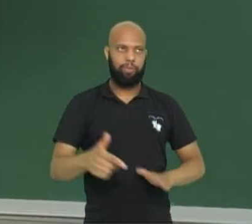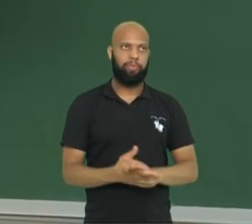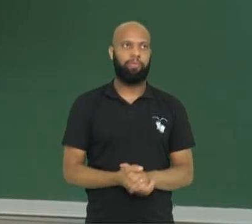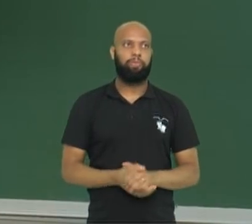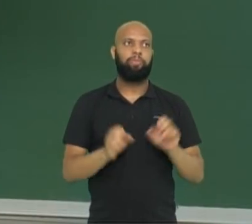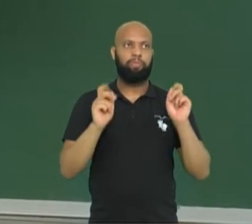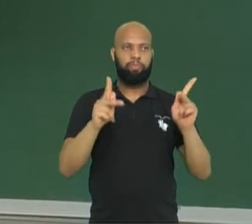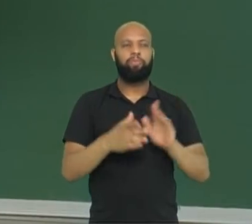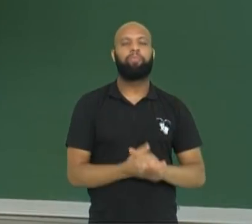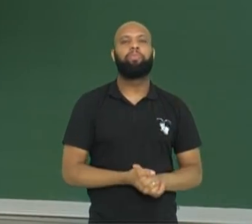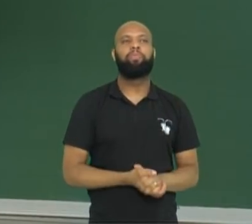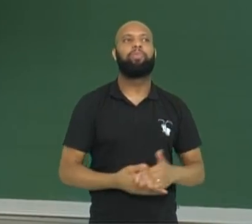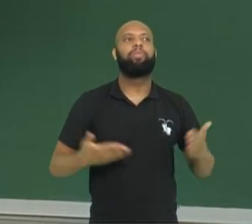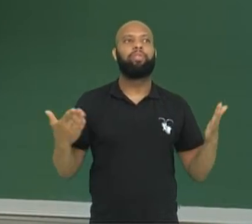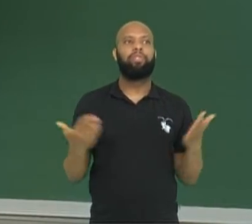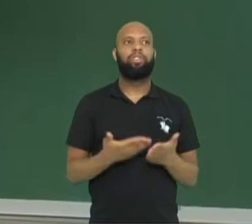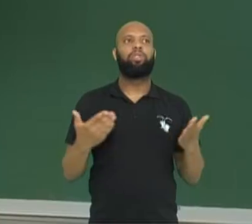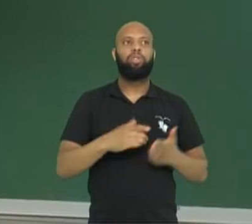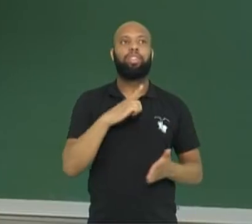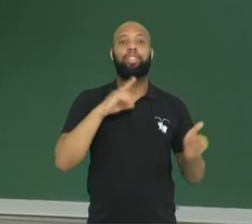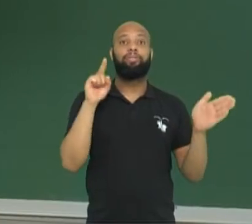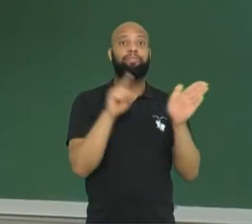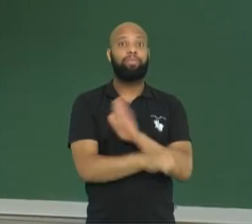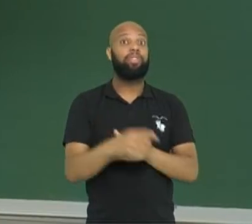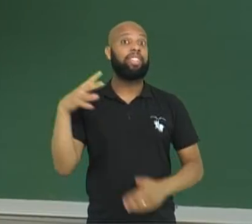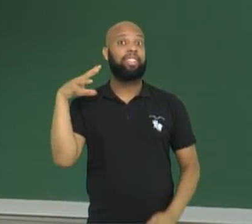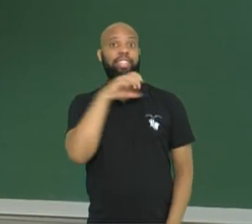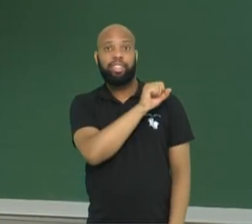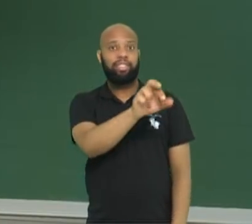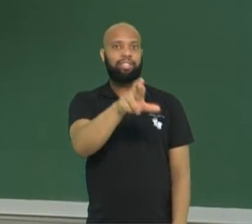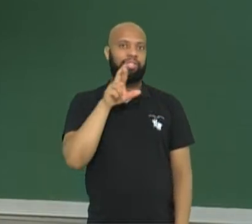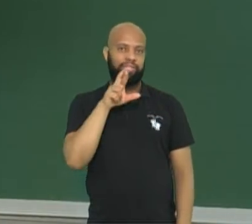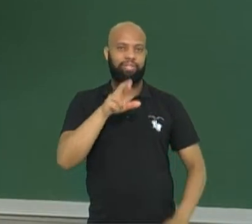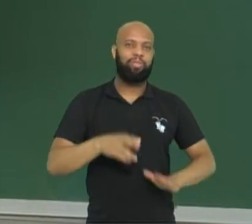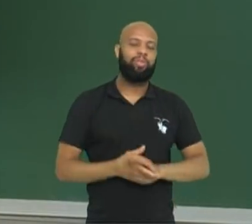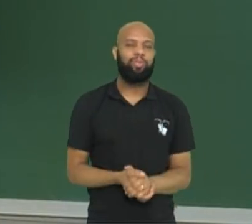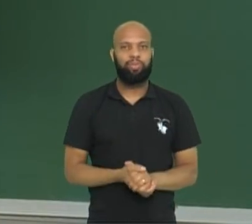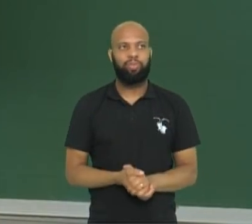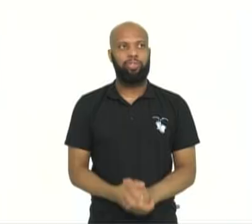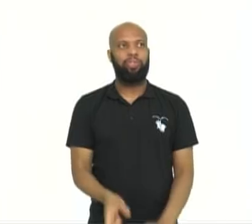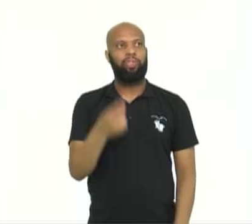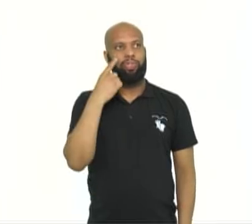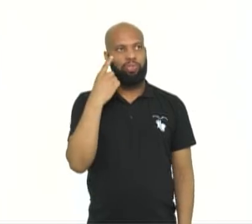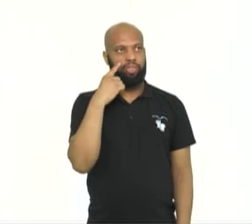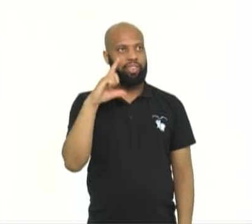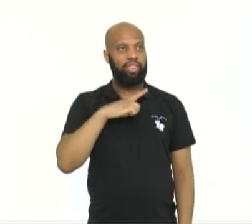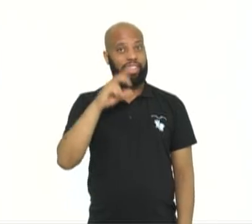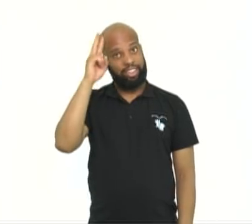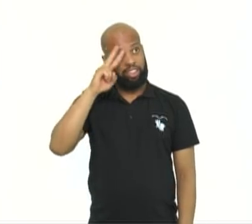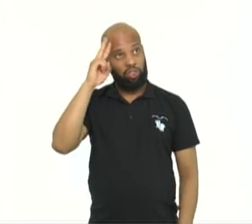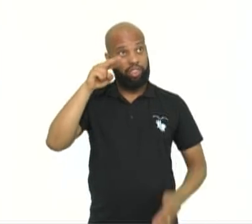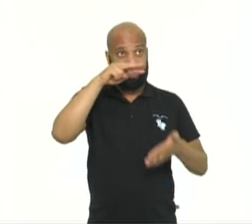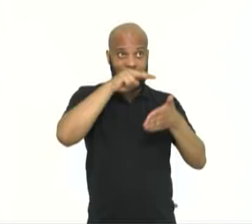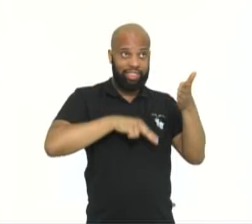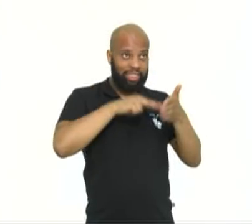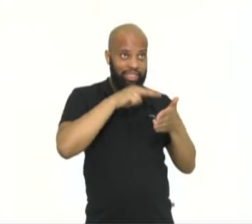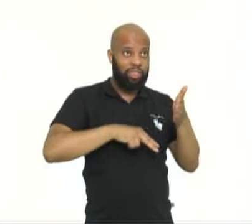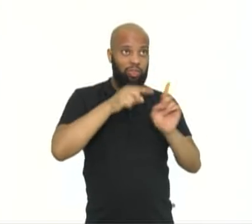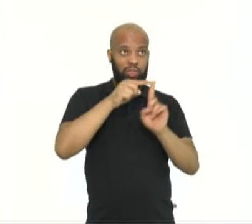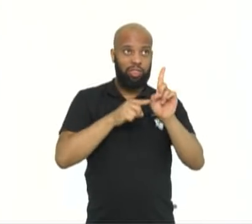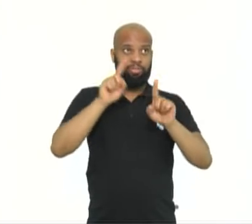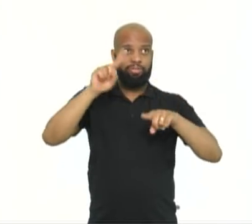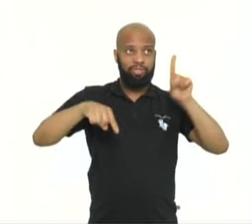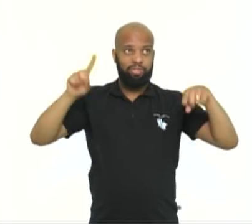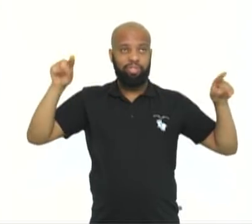Muito bem. E agora um quiz aqui para nós fazermos, né? Olha lá, no caso lido, o tipo